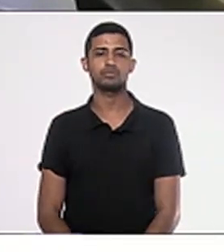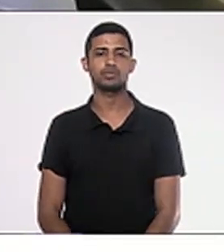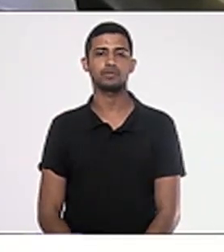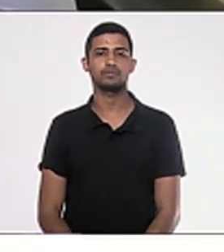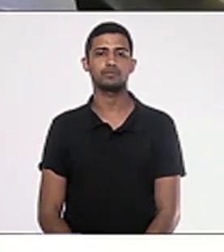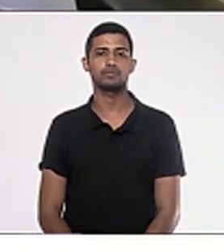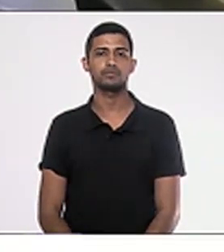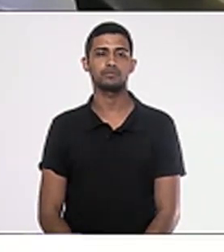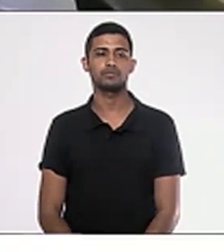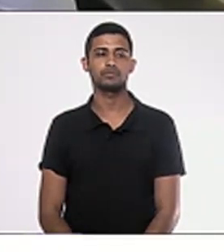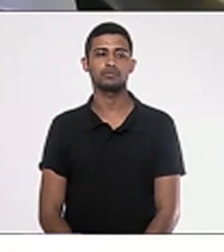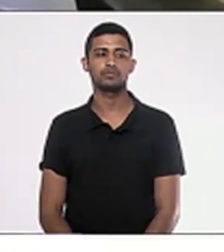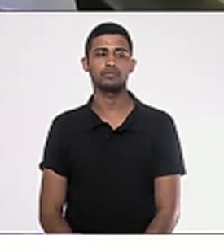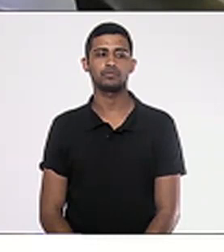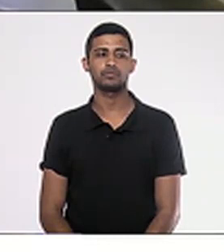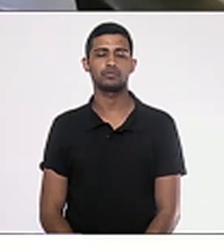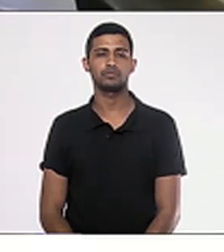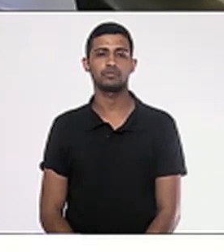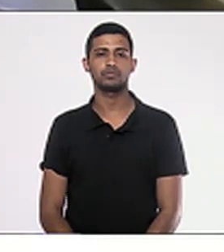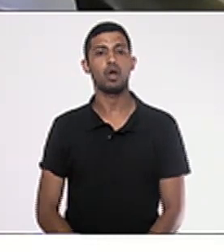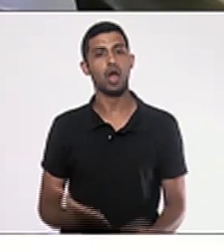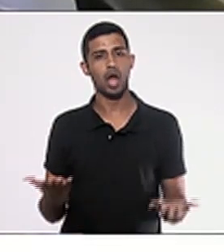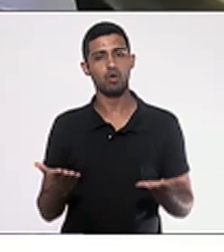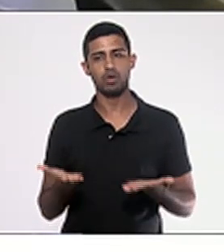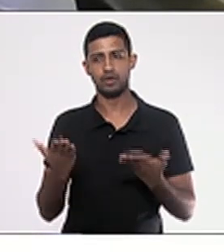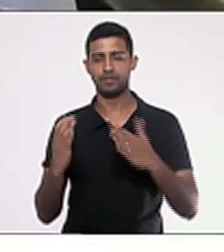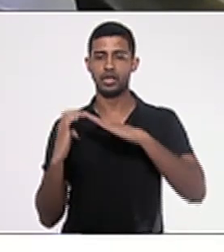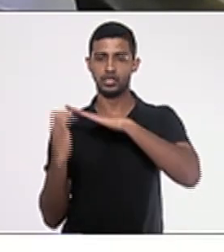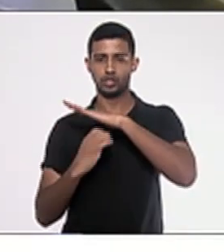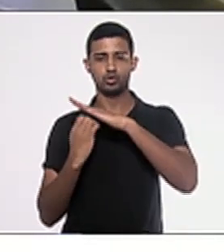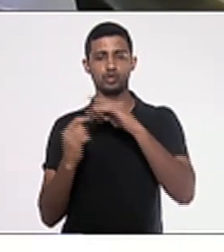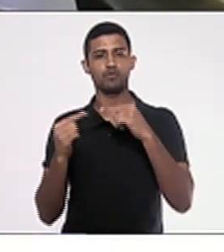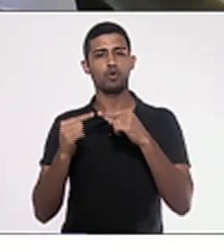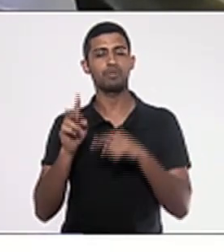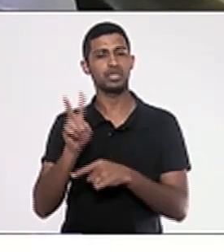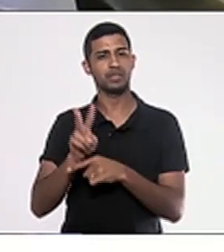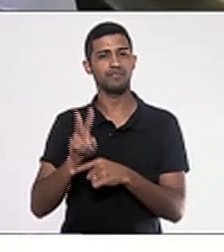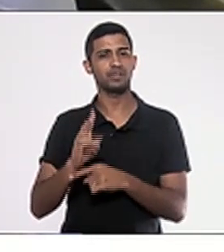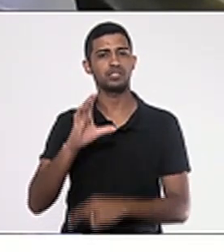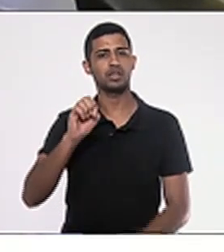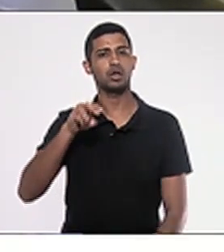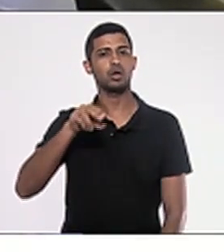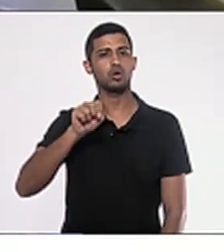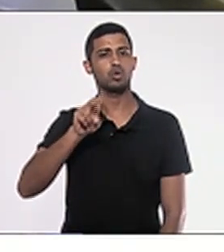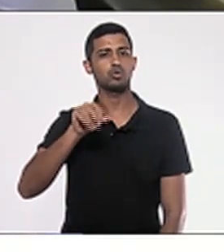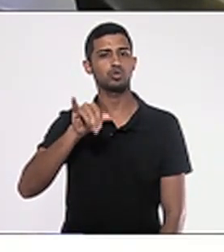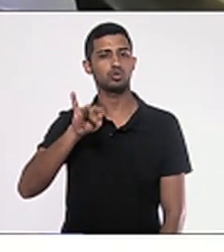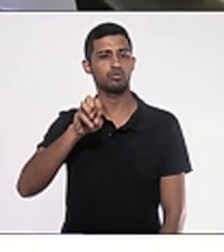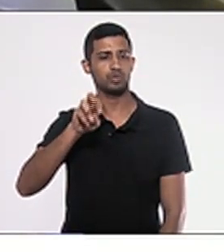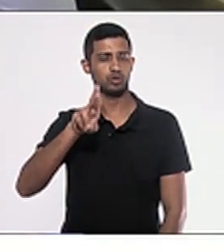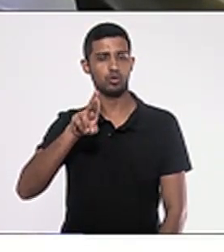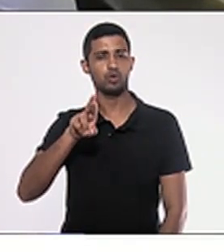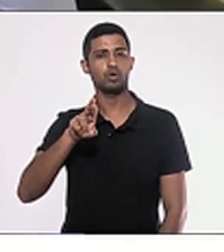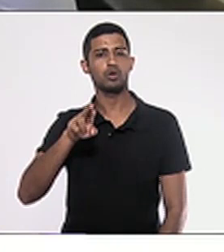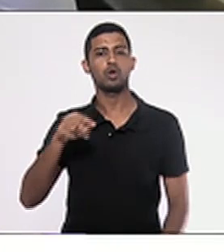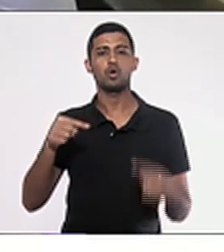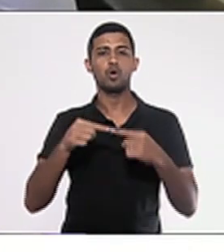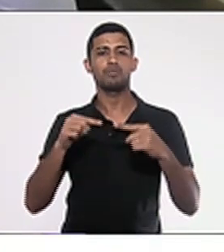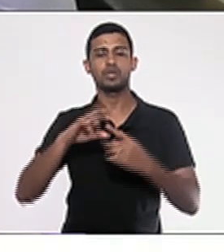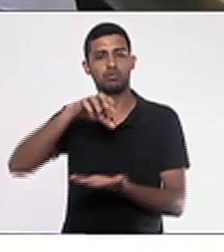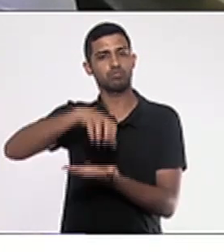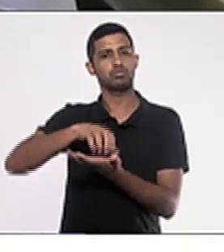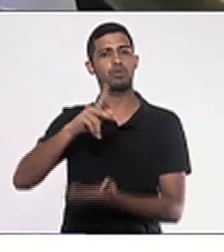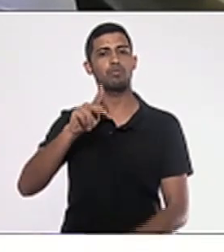passar aos órgãos executivos, né, de defesa do consumidor, começando pelo PROCON municipal.